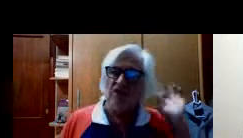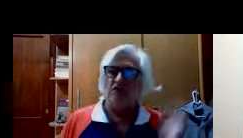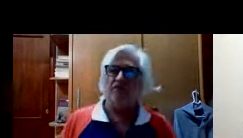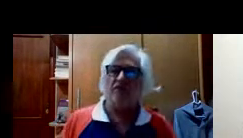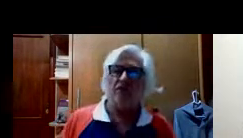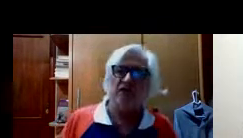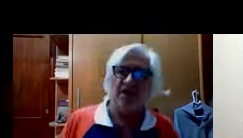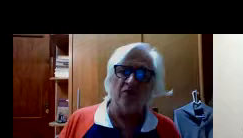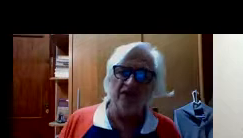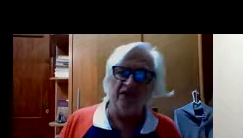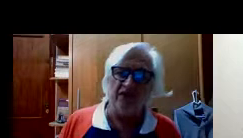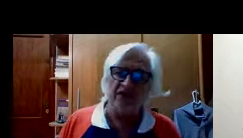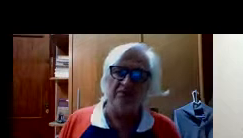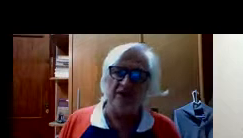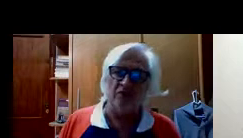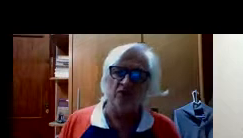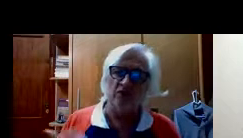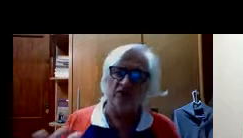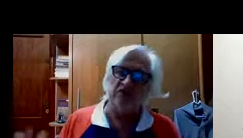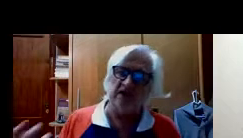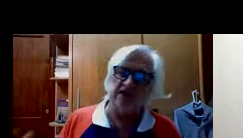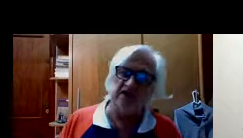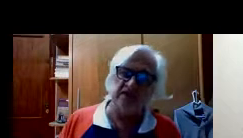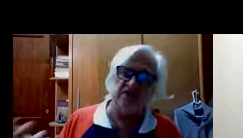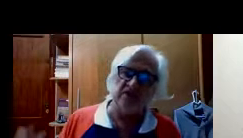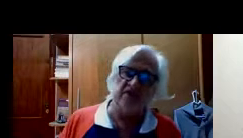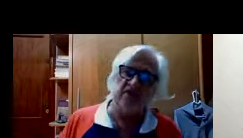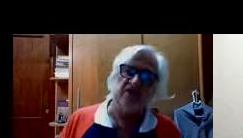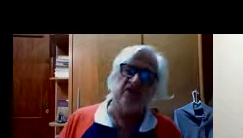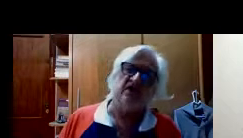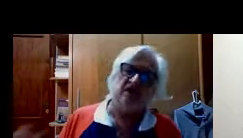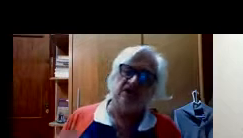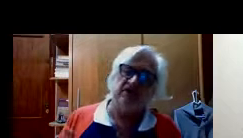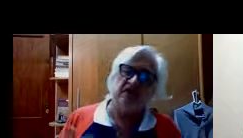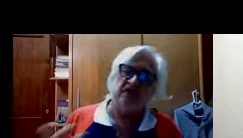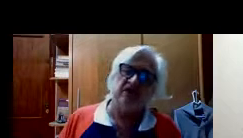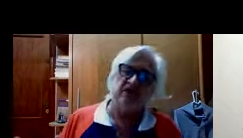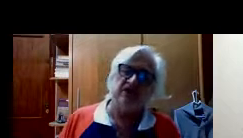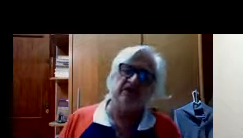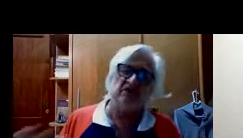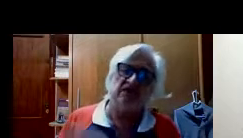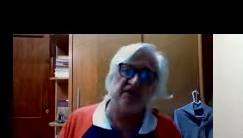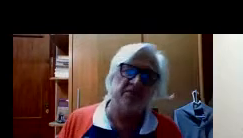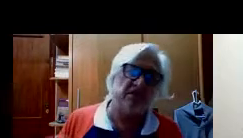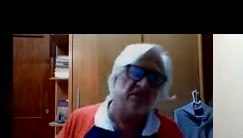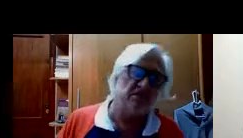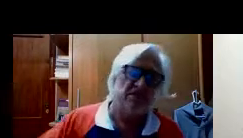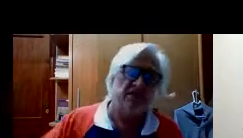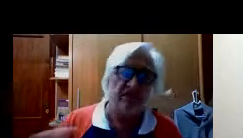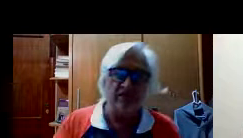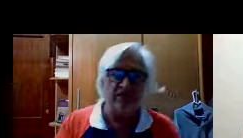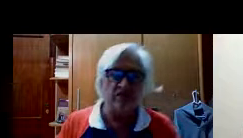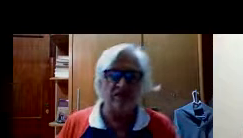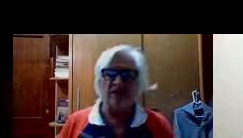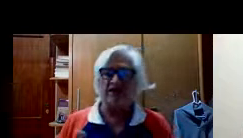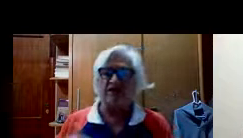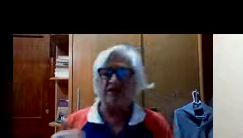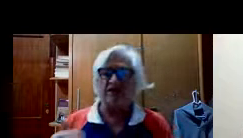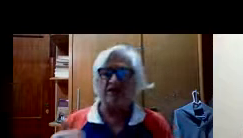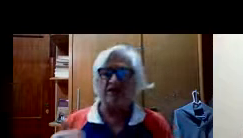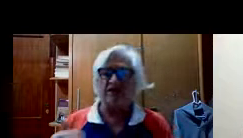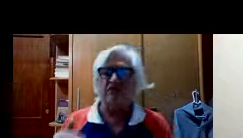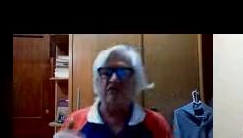aumentam conforme aumenta a temperatura, ou seja, dilatação tem a ver que a gente está falando aqui é dilatação térmica, eu devia até ter escrito